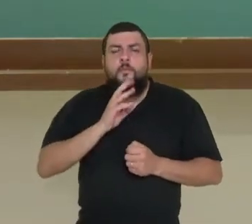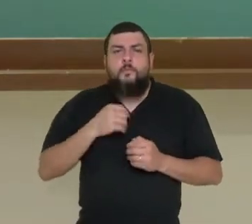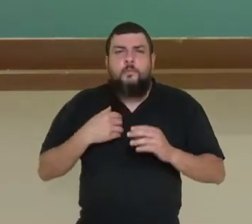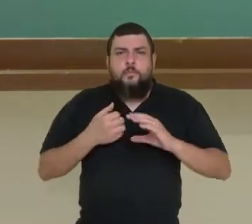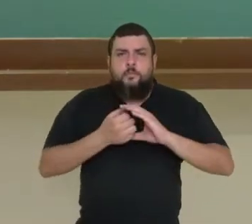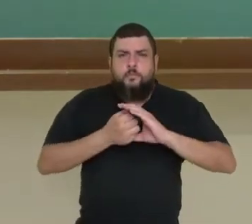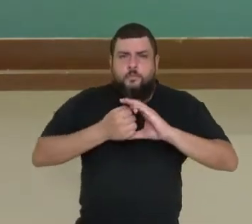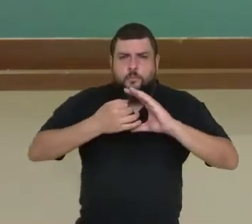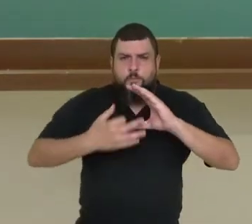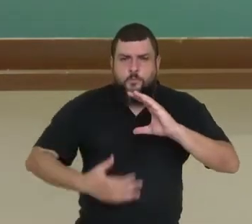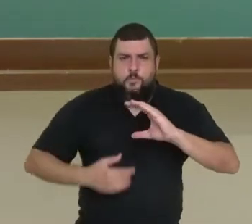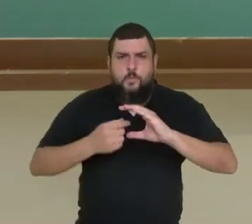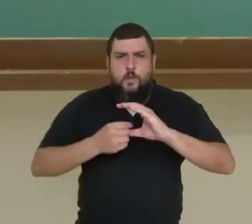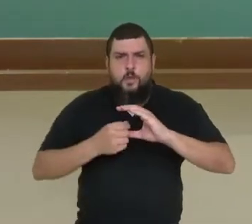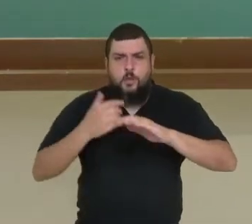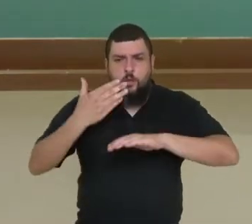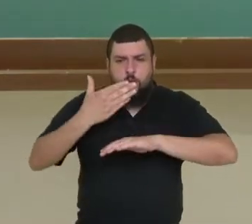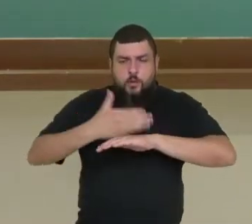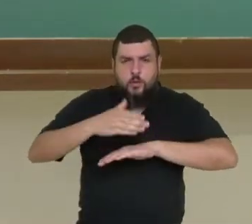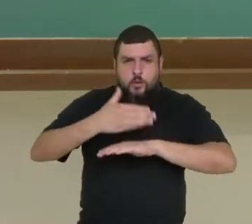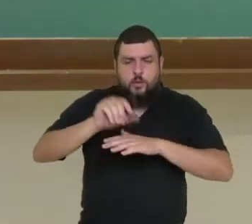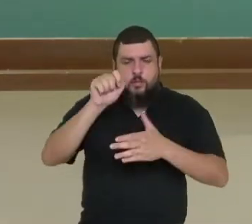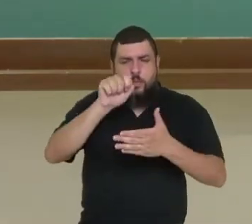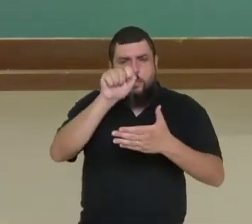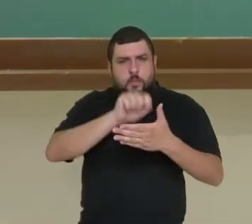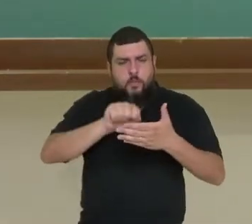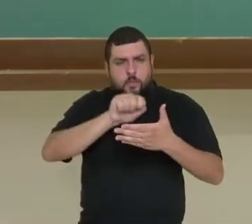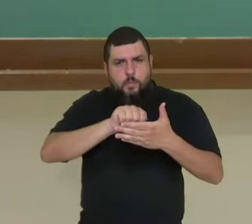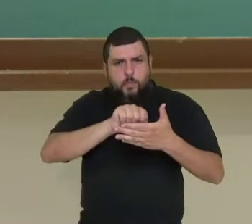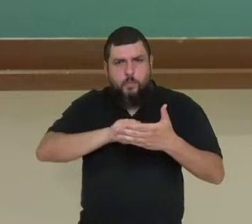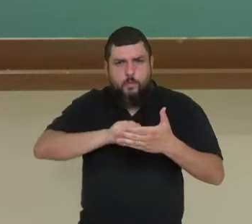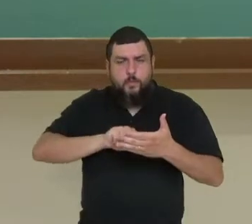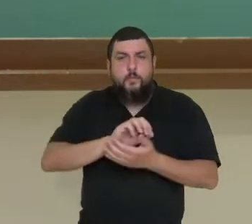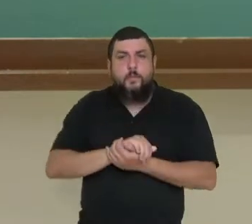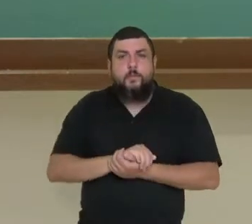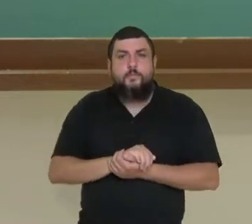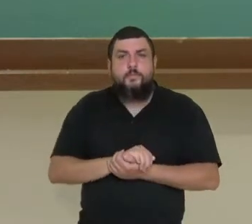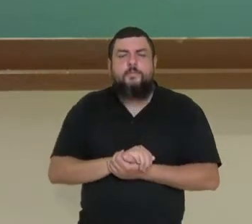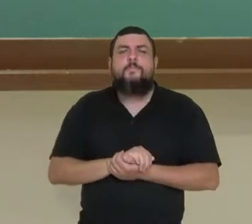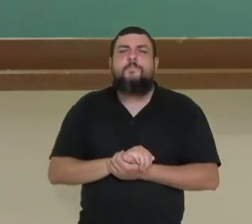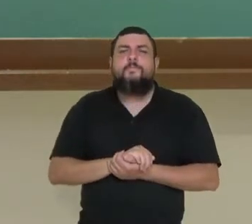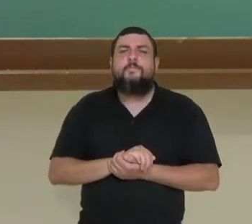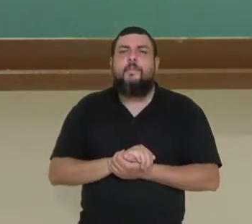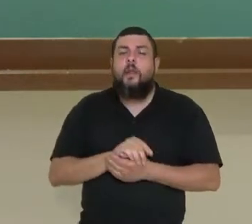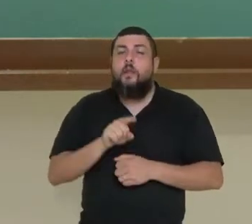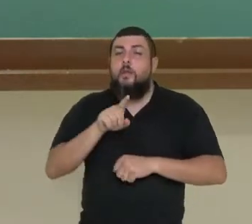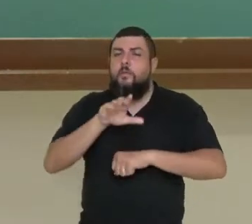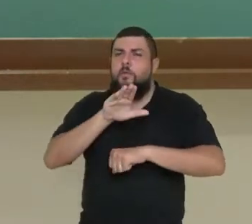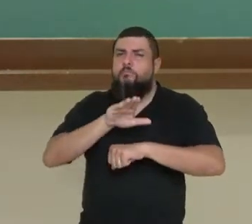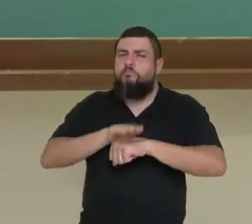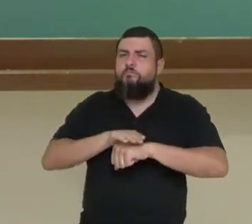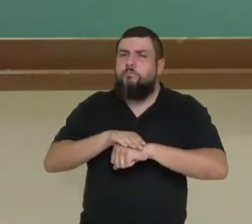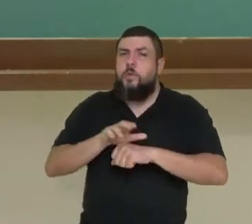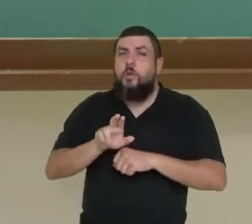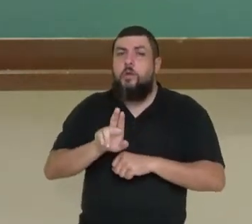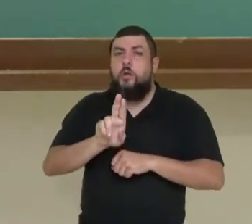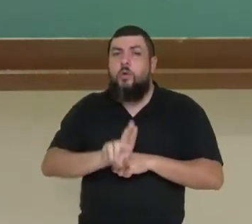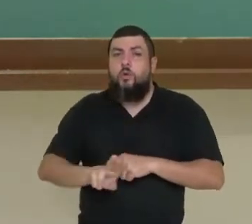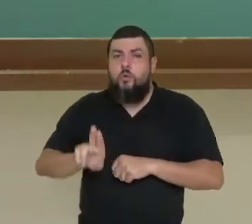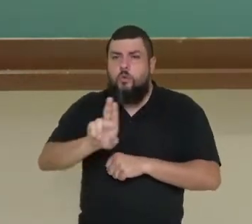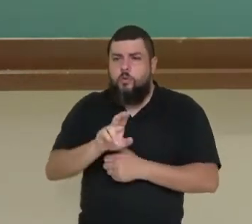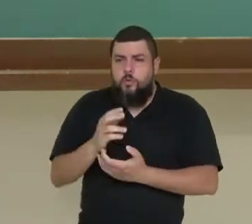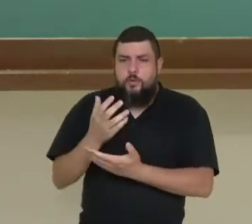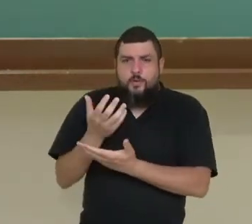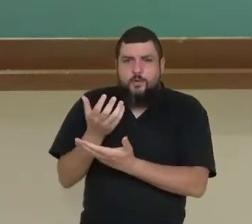escrita, seja porque a atividade foi direcionada pelo professor, seja porque vocês mesmos gostariam de utilizar a plataforma Redação